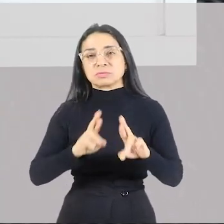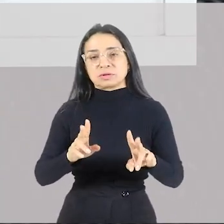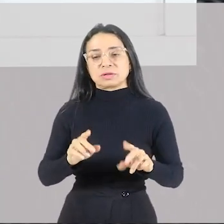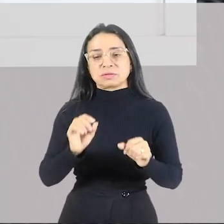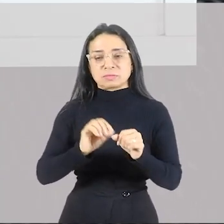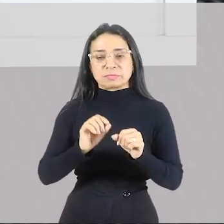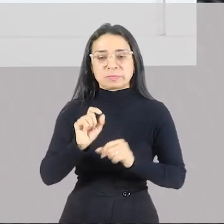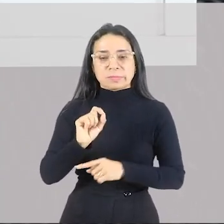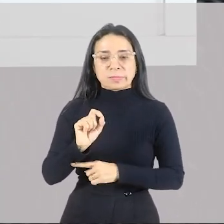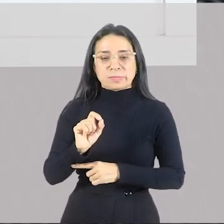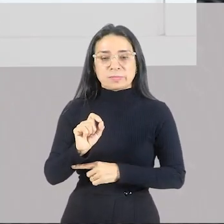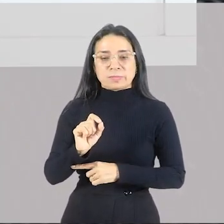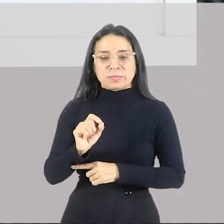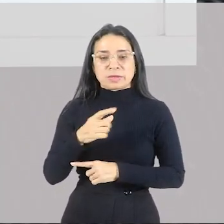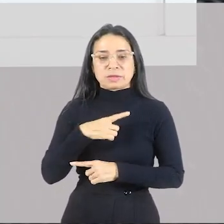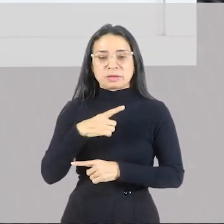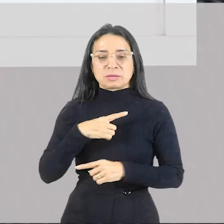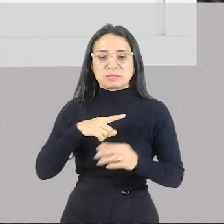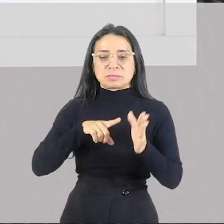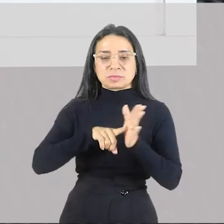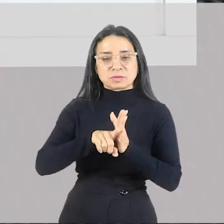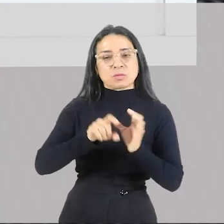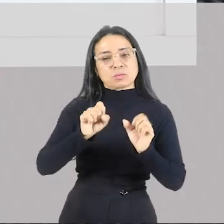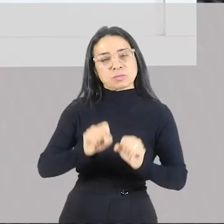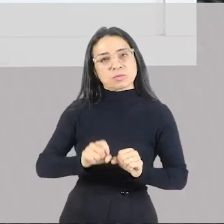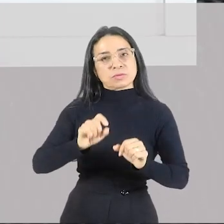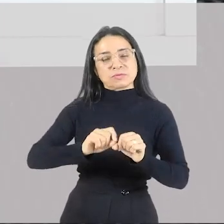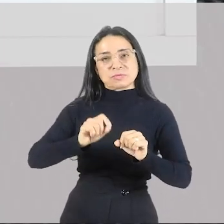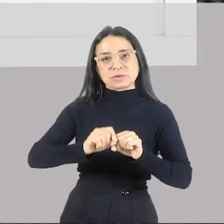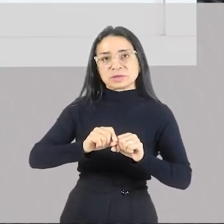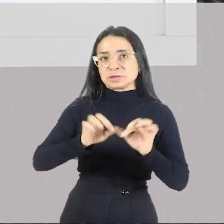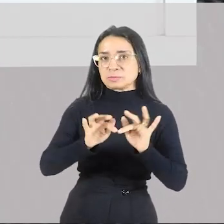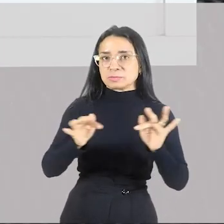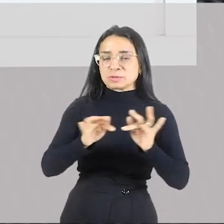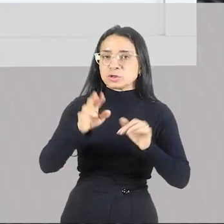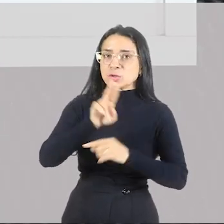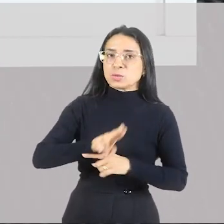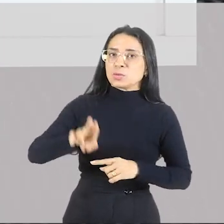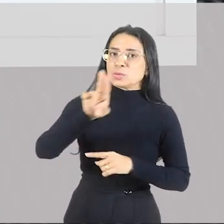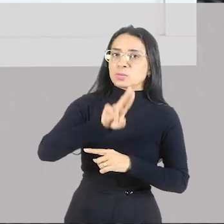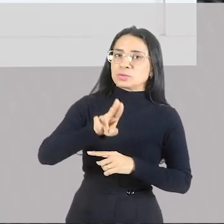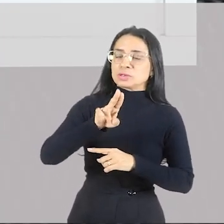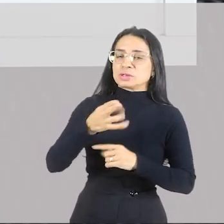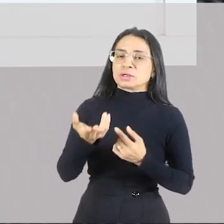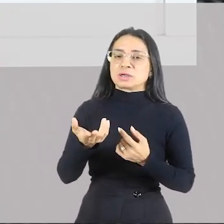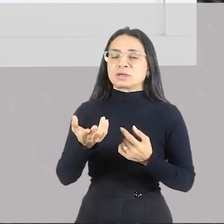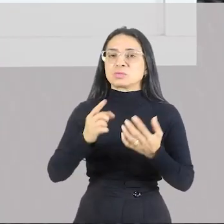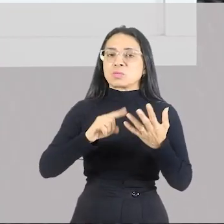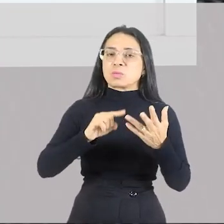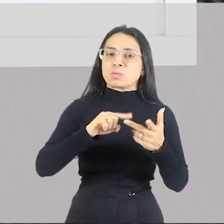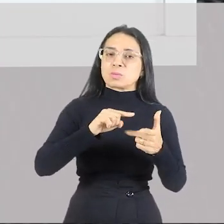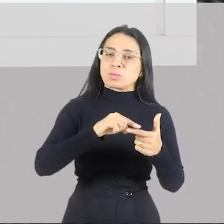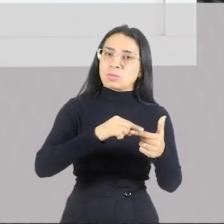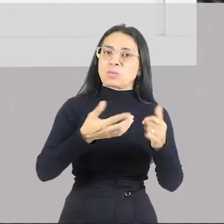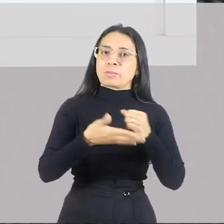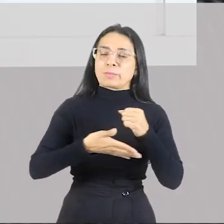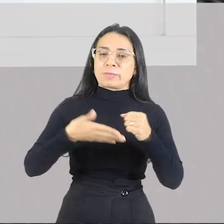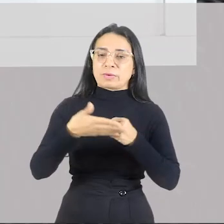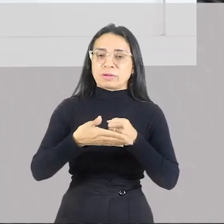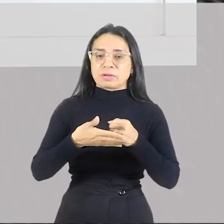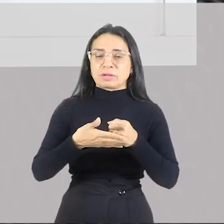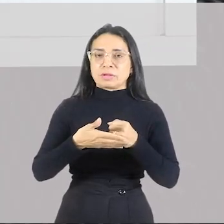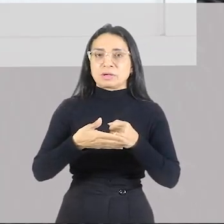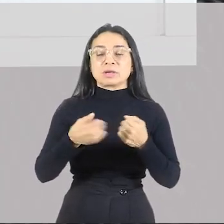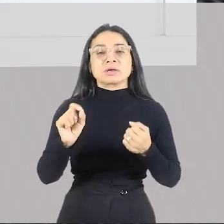fazer, turma, simplesmente usando o princípio fundamental da contagem, que é aquela que você multiplica as opções,